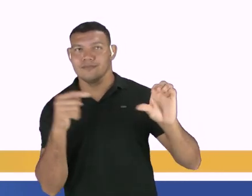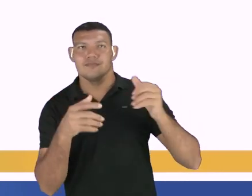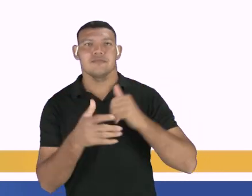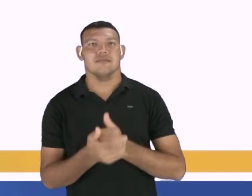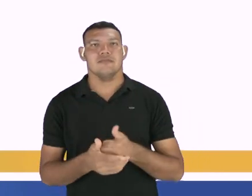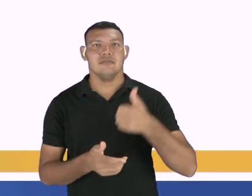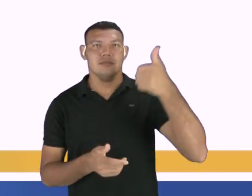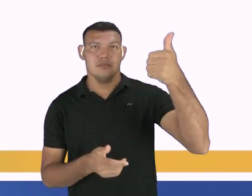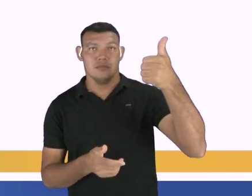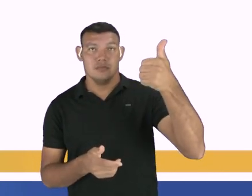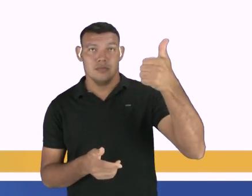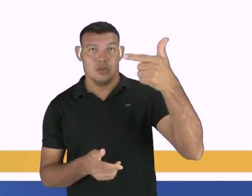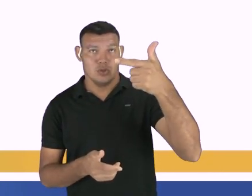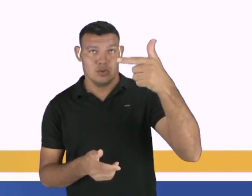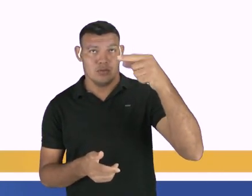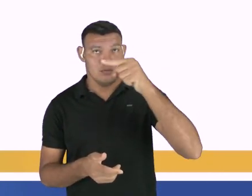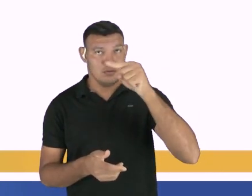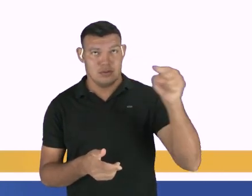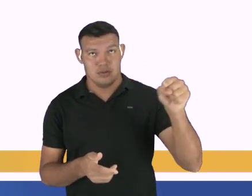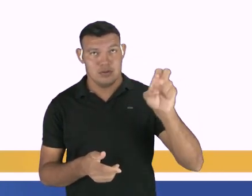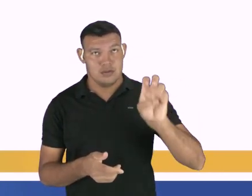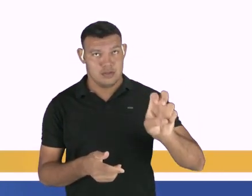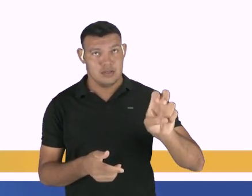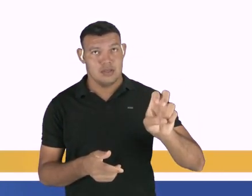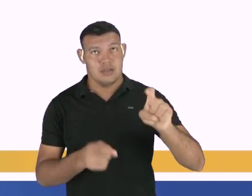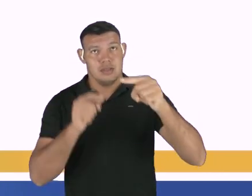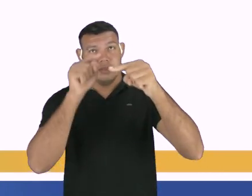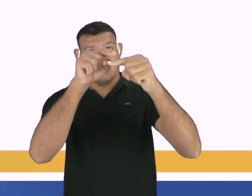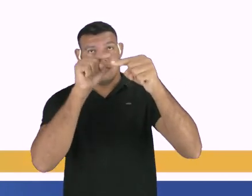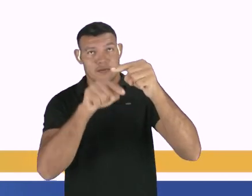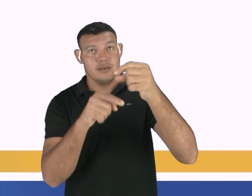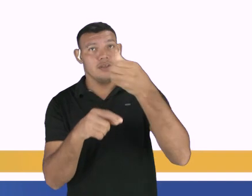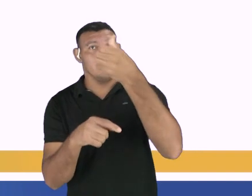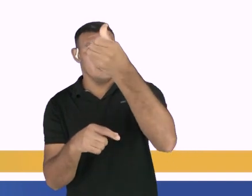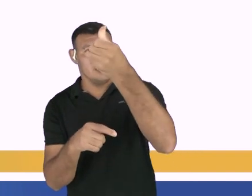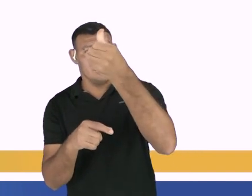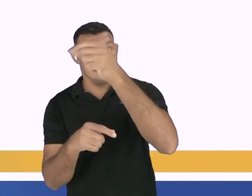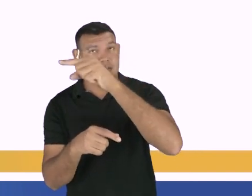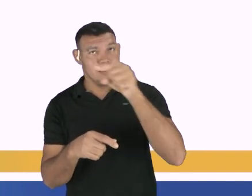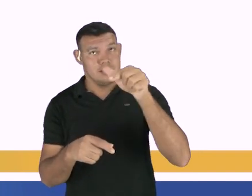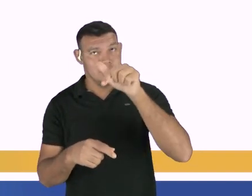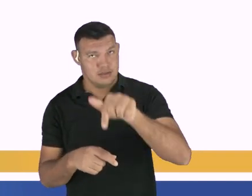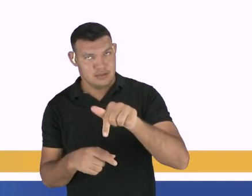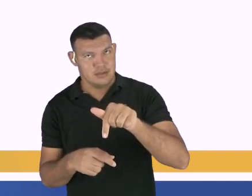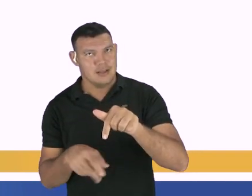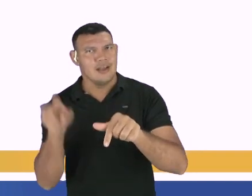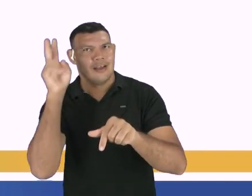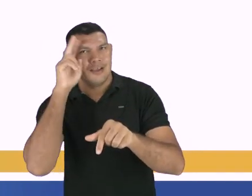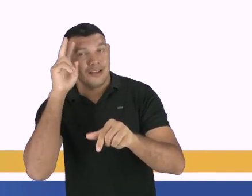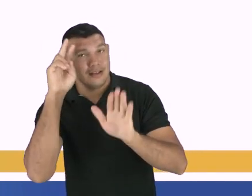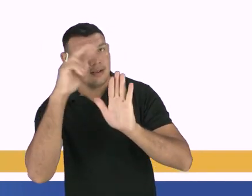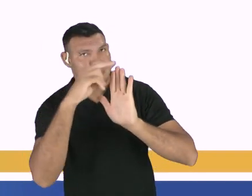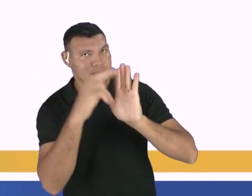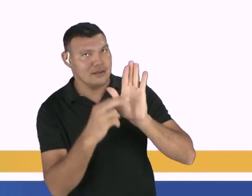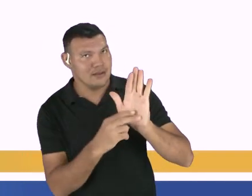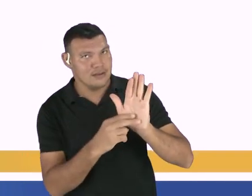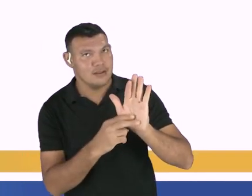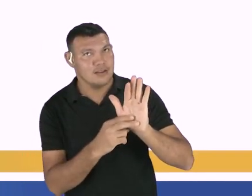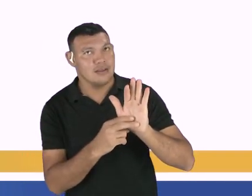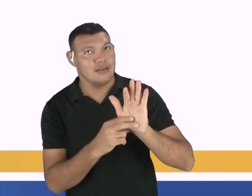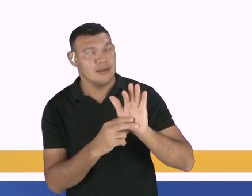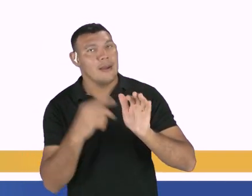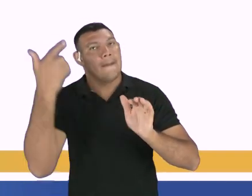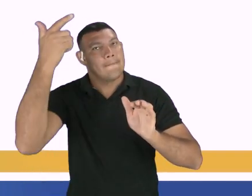12/5 dividido para 6/7. Vou repetir a primeira fração, né, como diz a regra, 12/5,